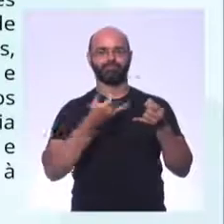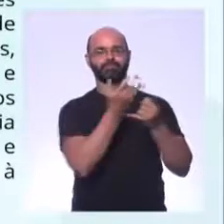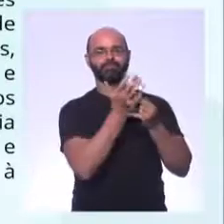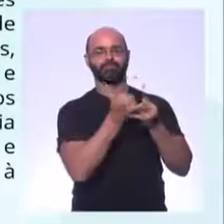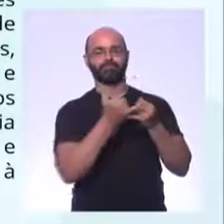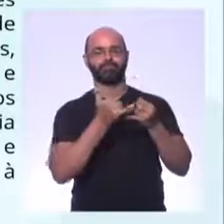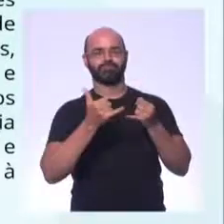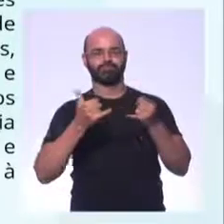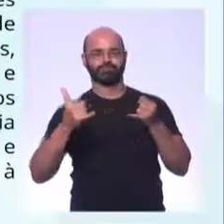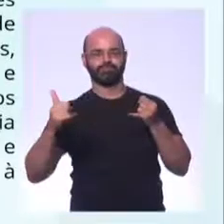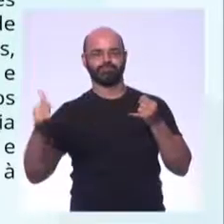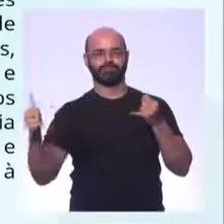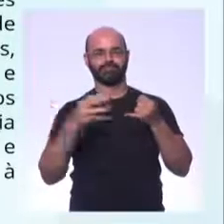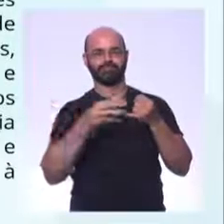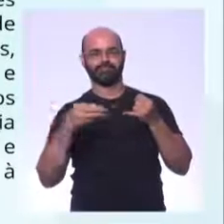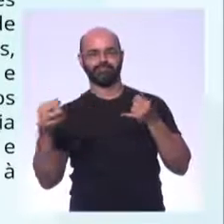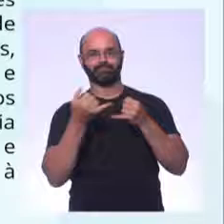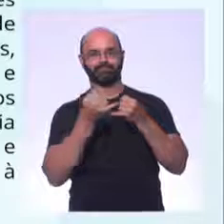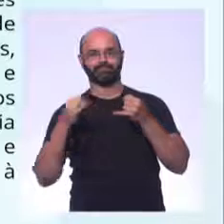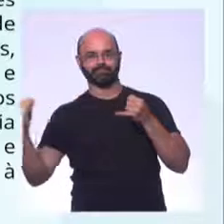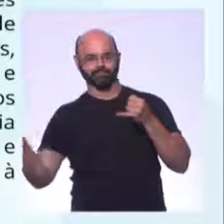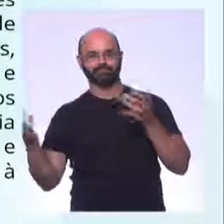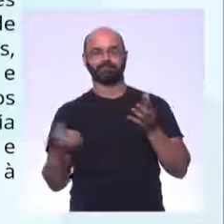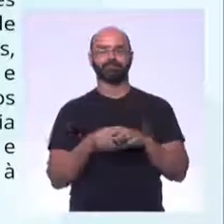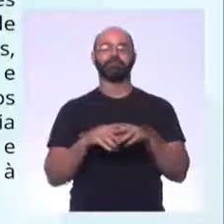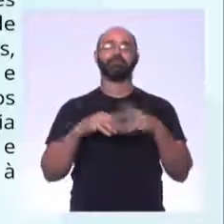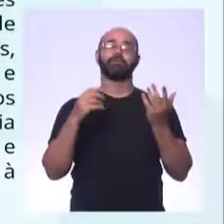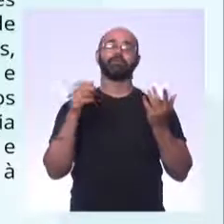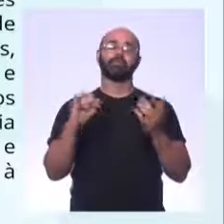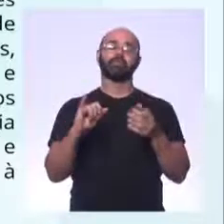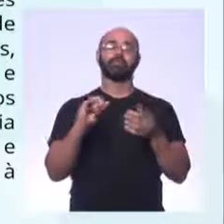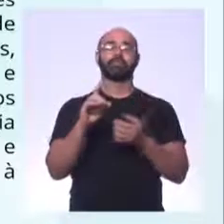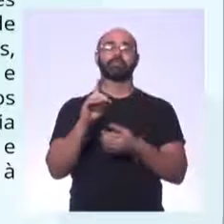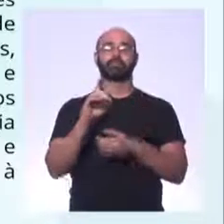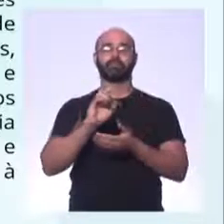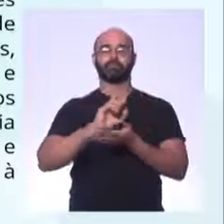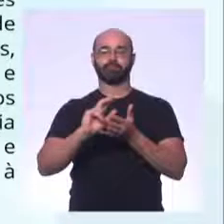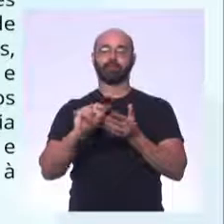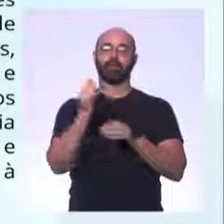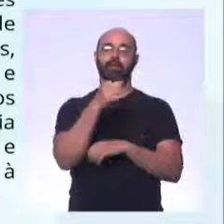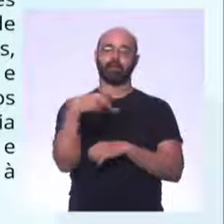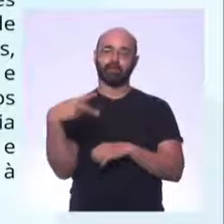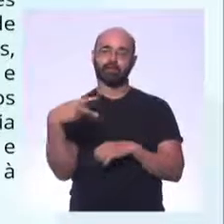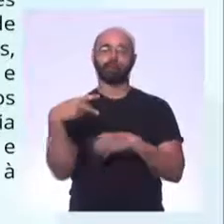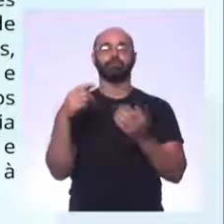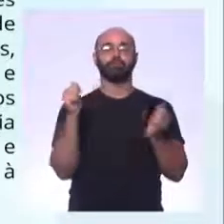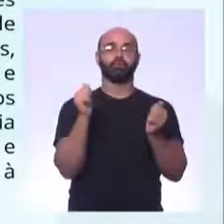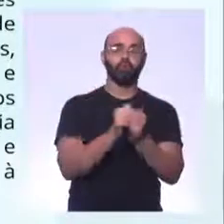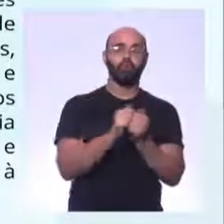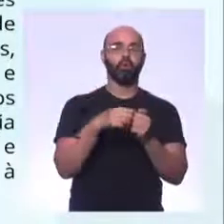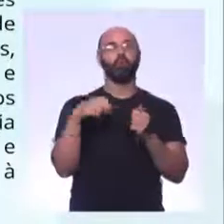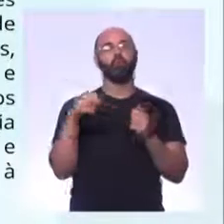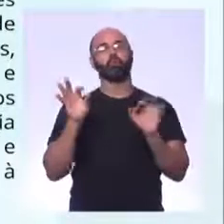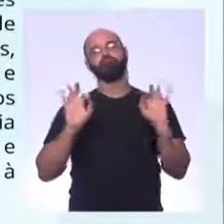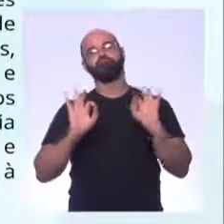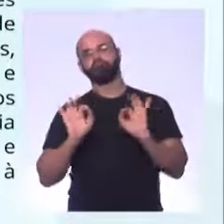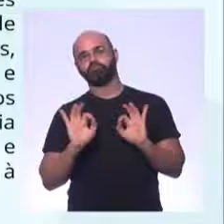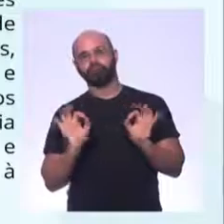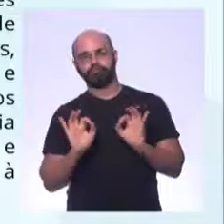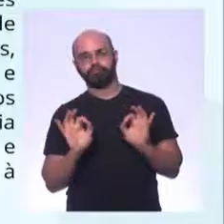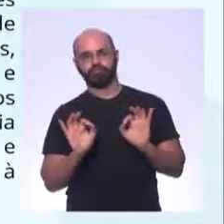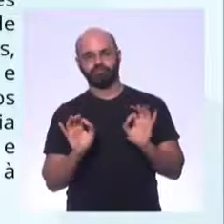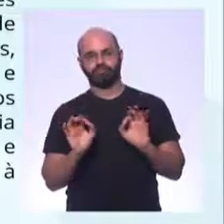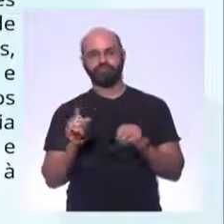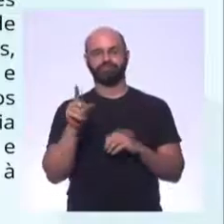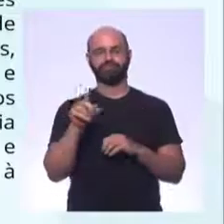envolvidos, com ou sem o uso de dispositivos e aplicativos digitais para propor ações que